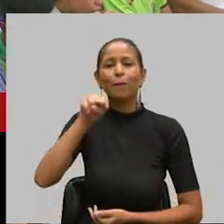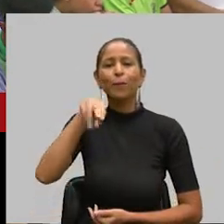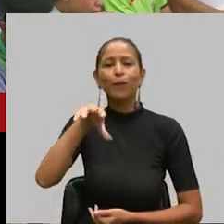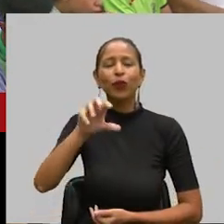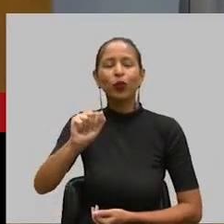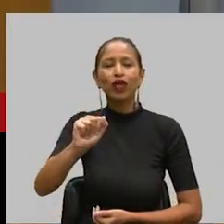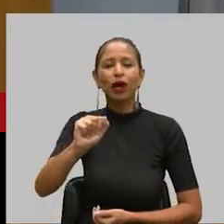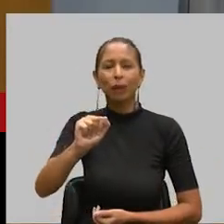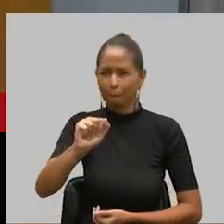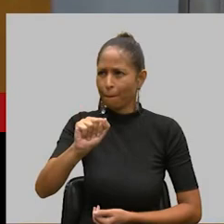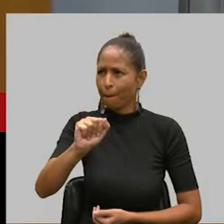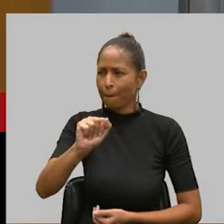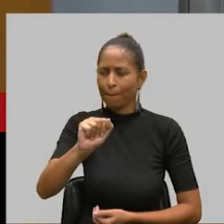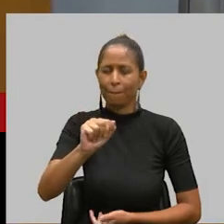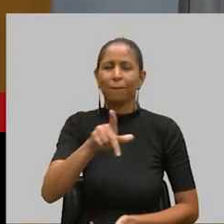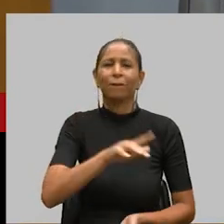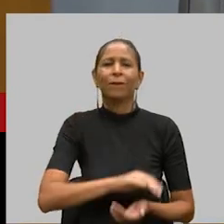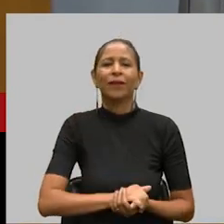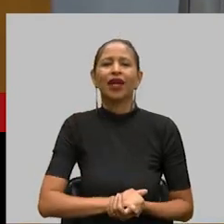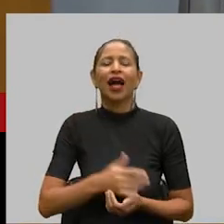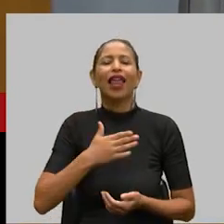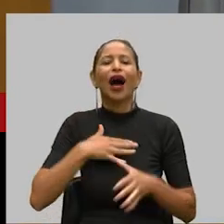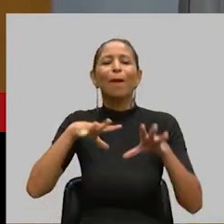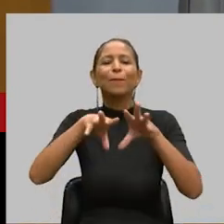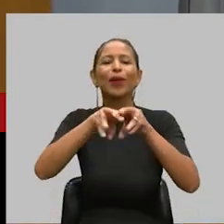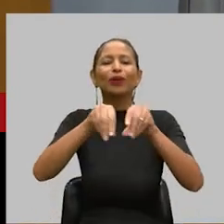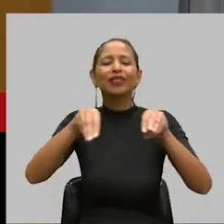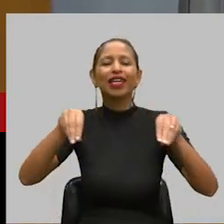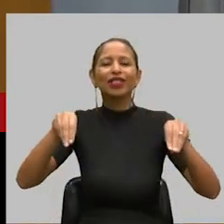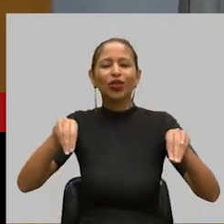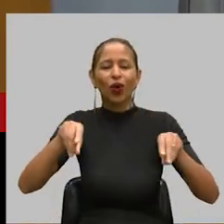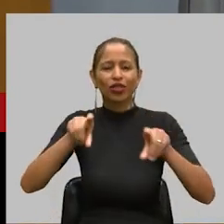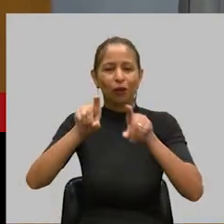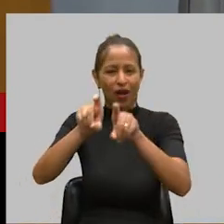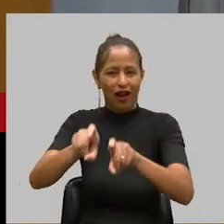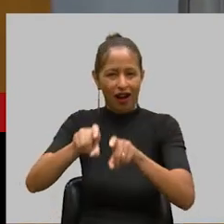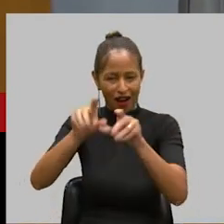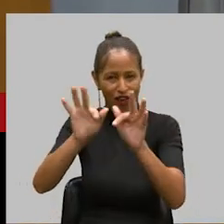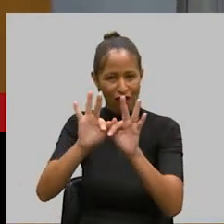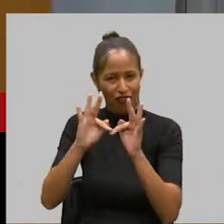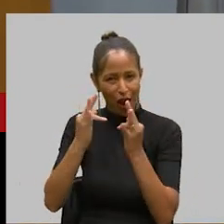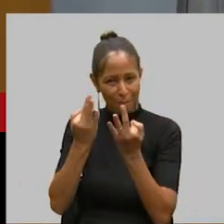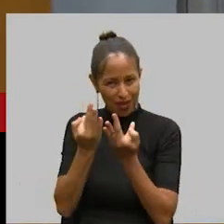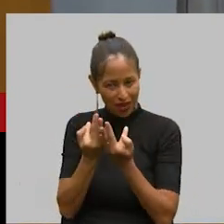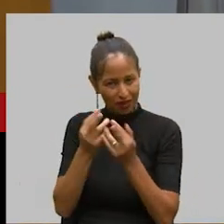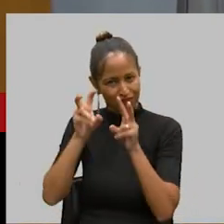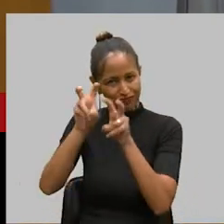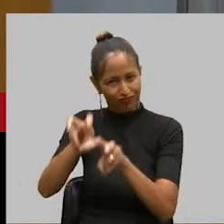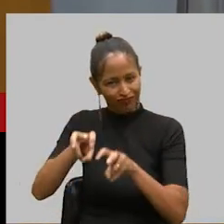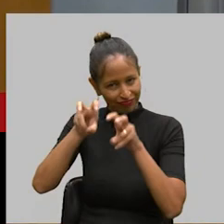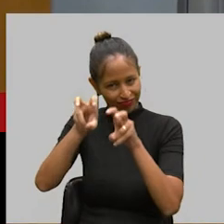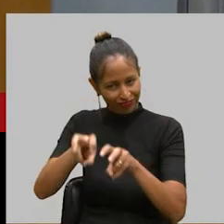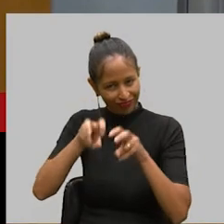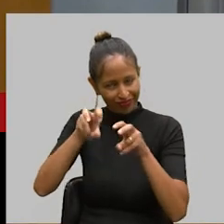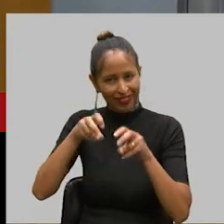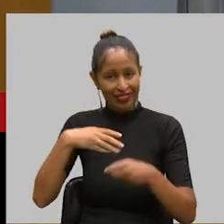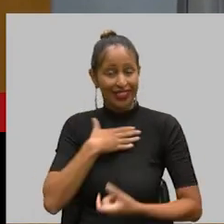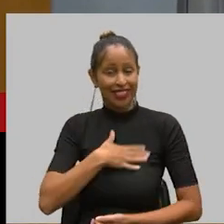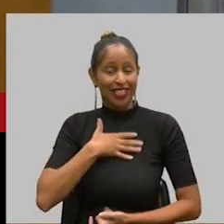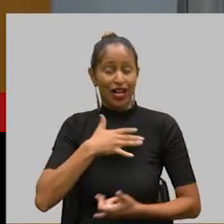e lá na no meu território nós temos uma escola família agrícola a qual muito me